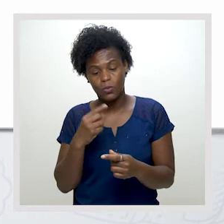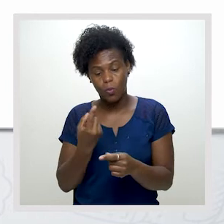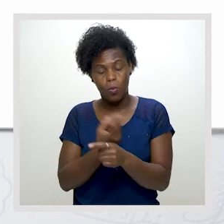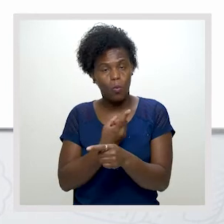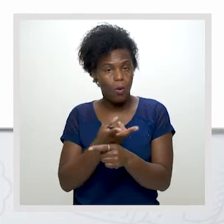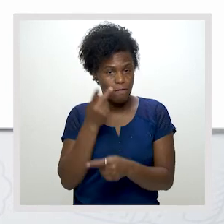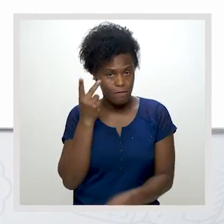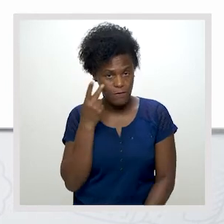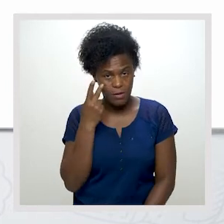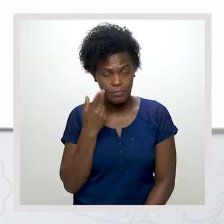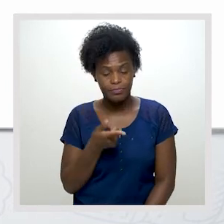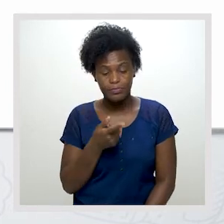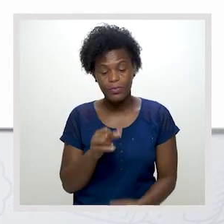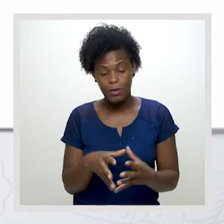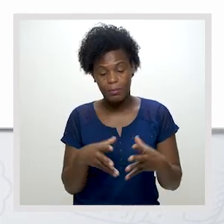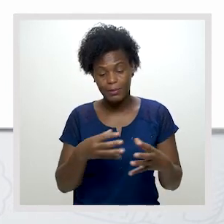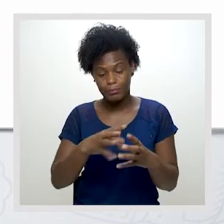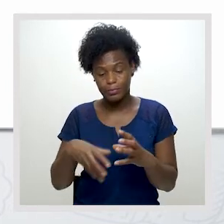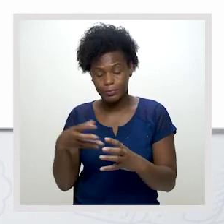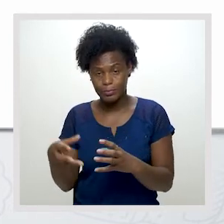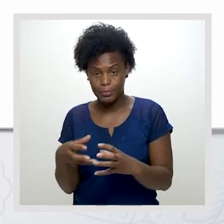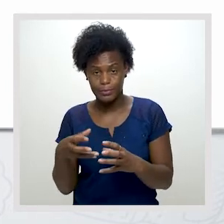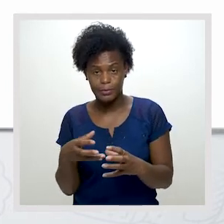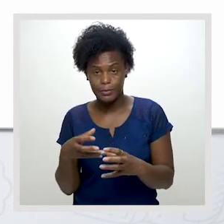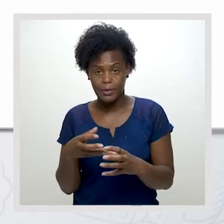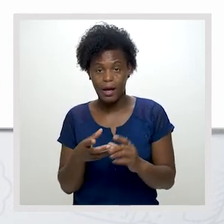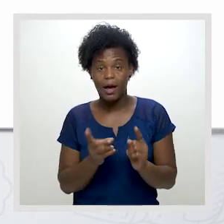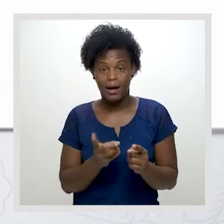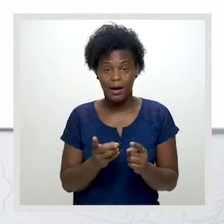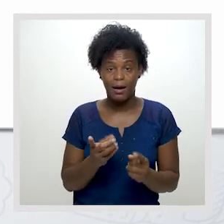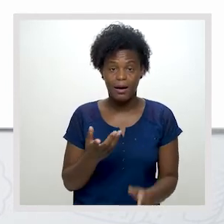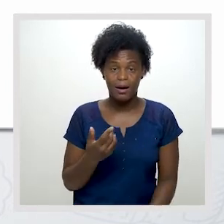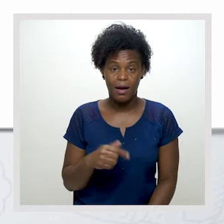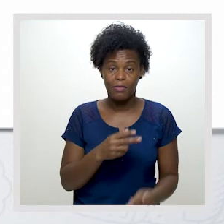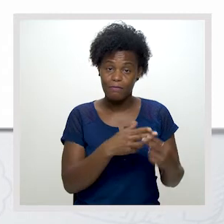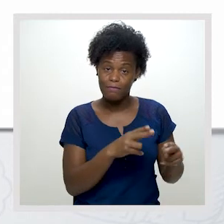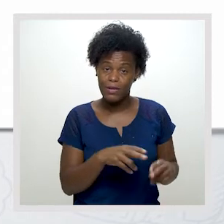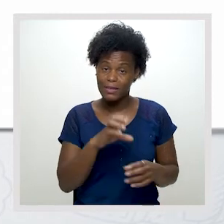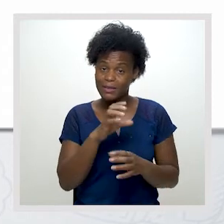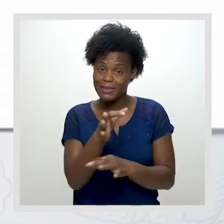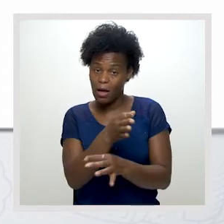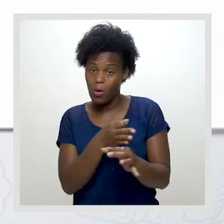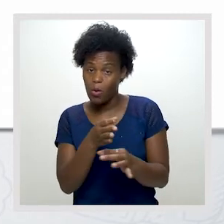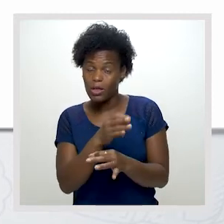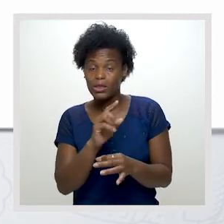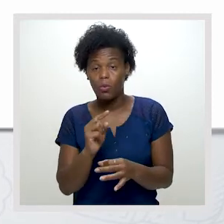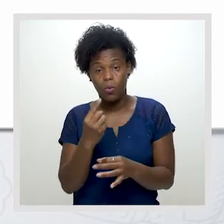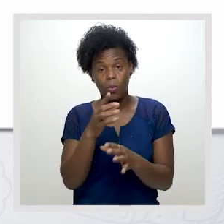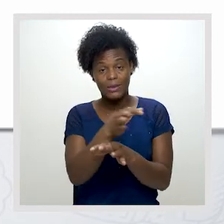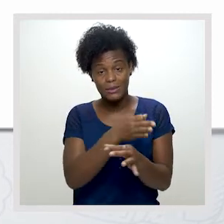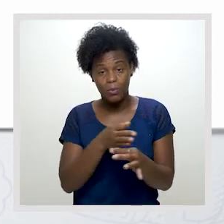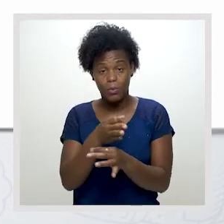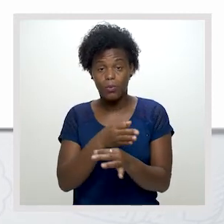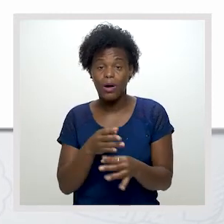vivos. Este aumento da complexidade, porque haviam os multicelulares e unicelulares, e o